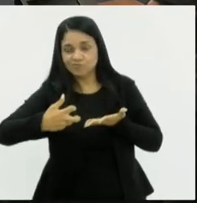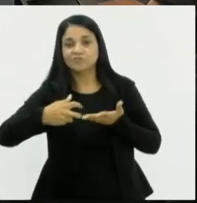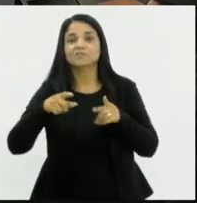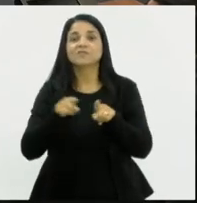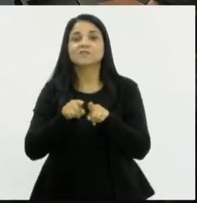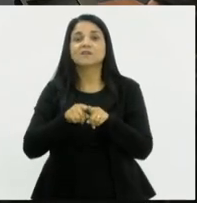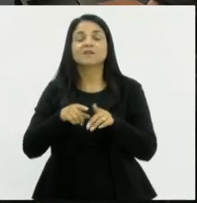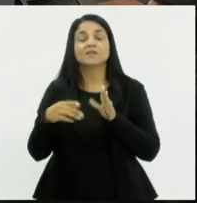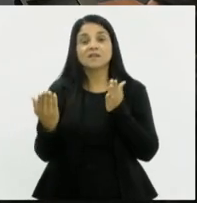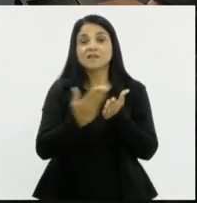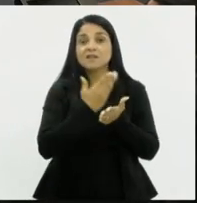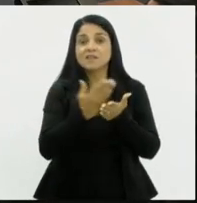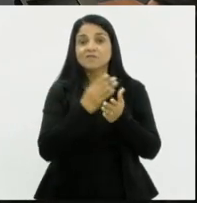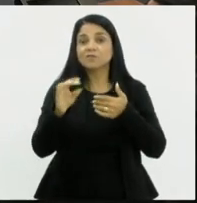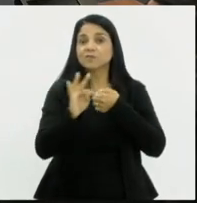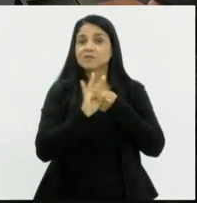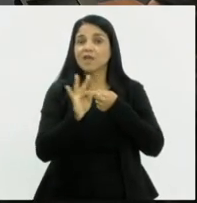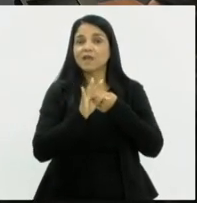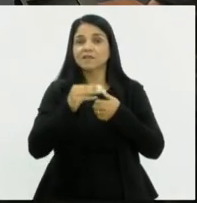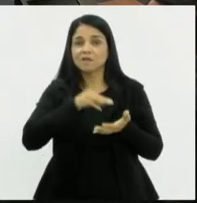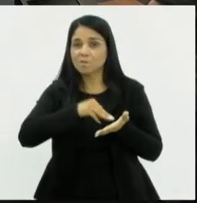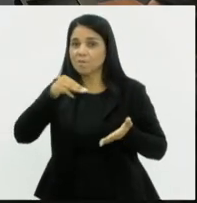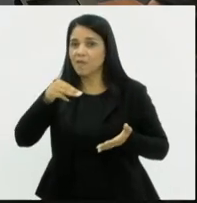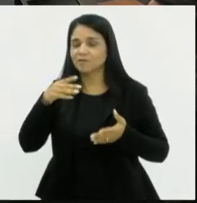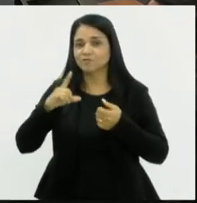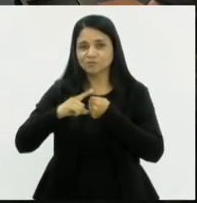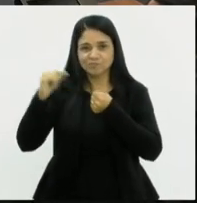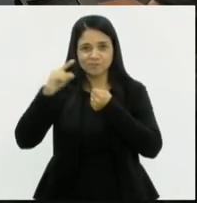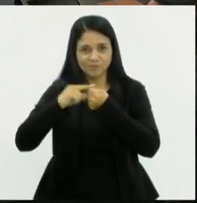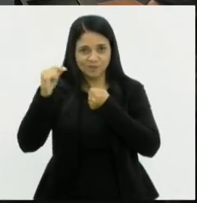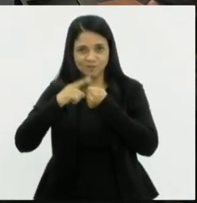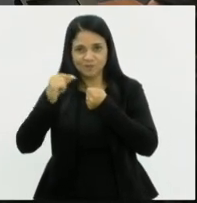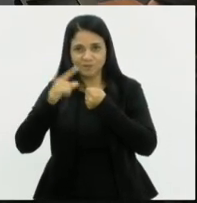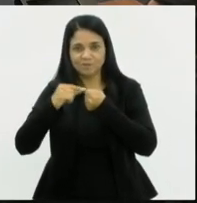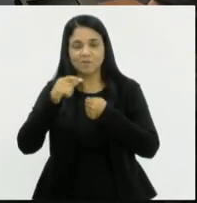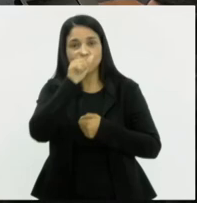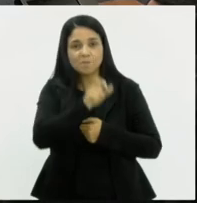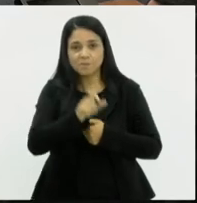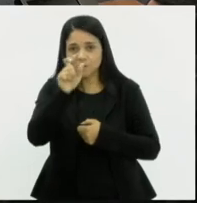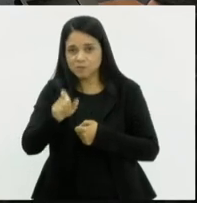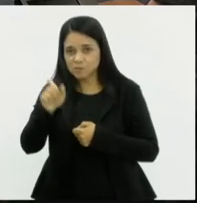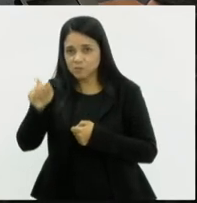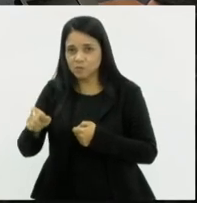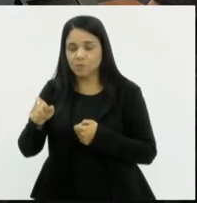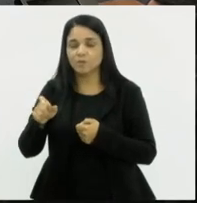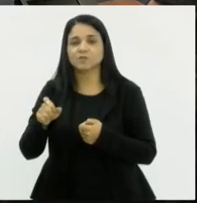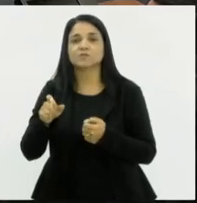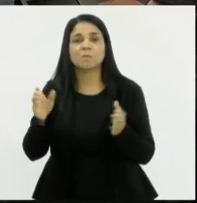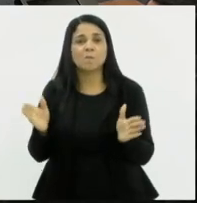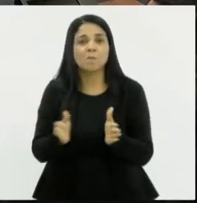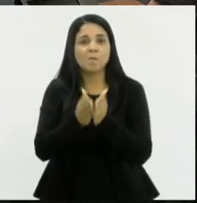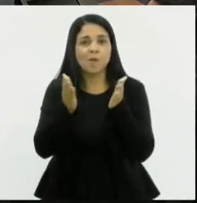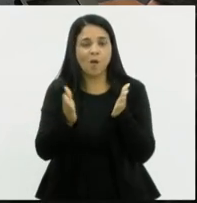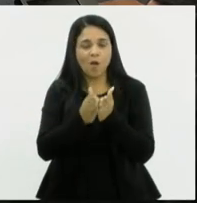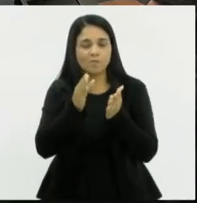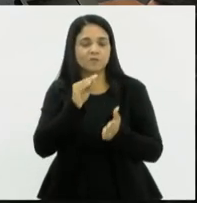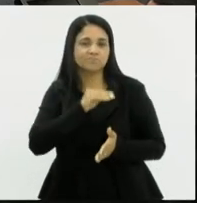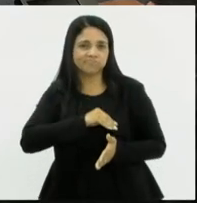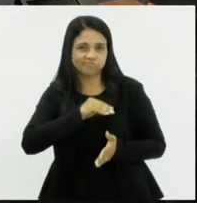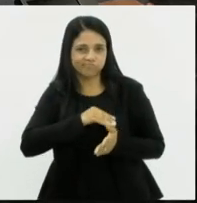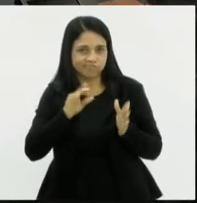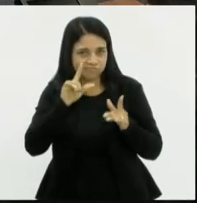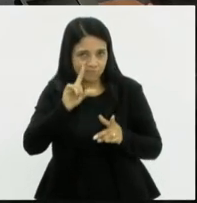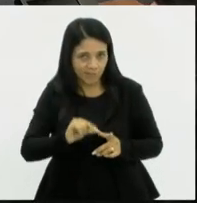com técnicas e metodologias de empreendedorismo para pessoas com baixa renda. Convido